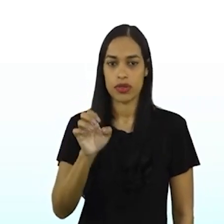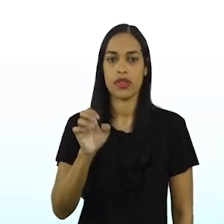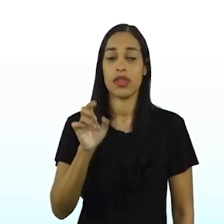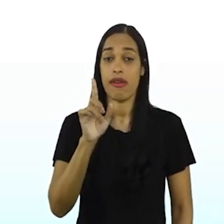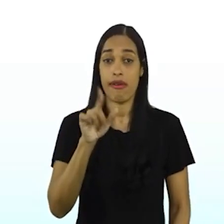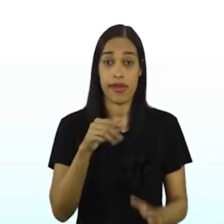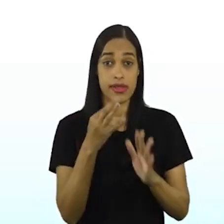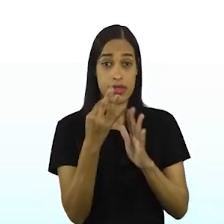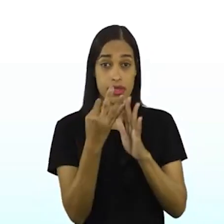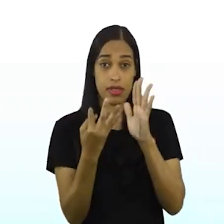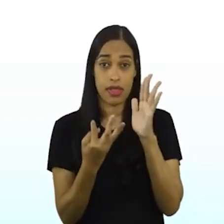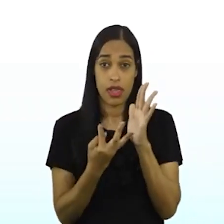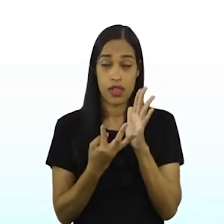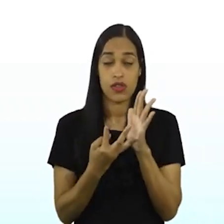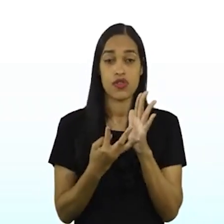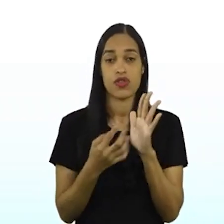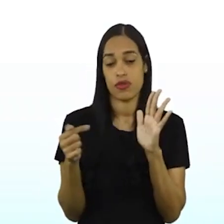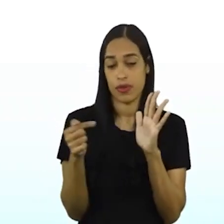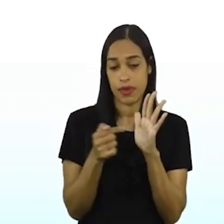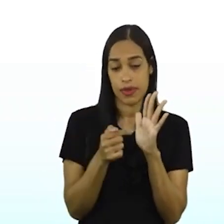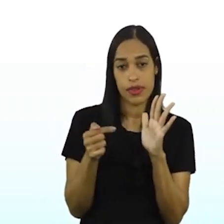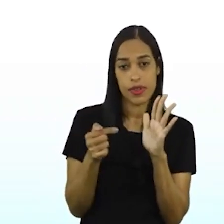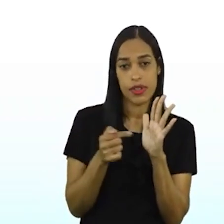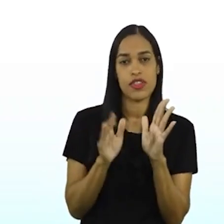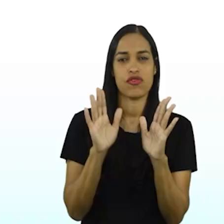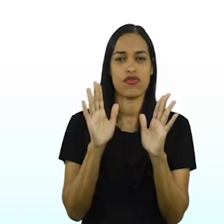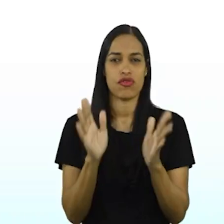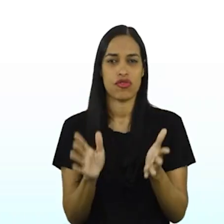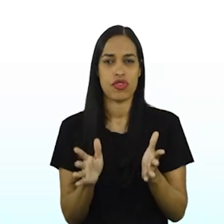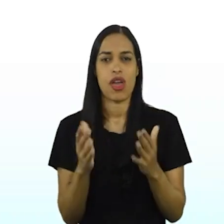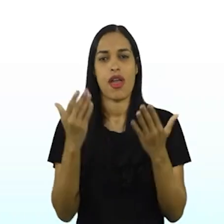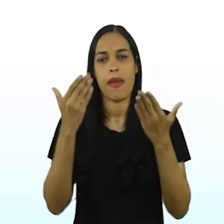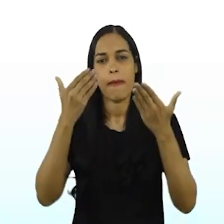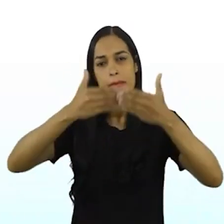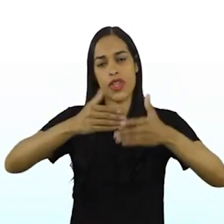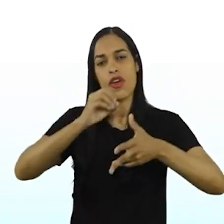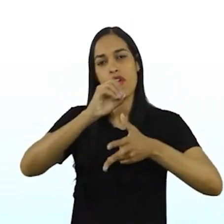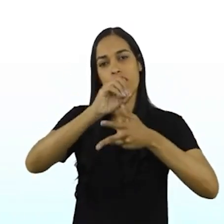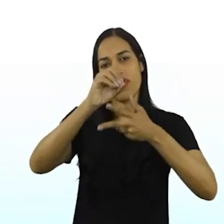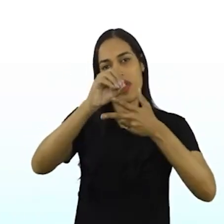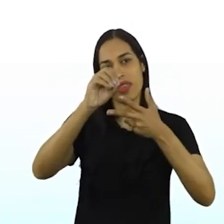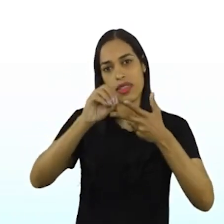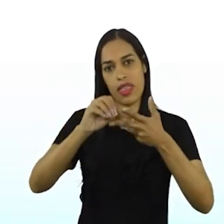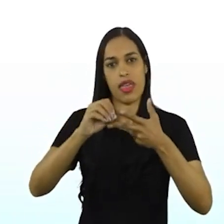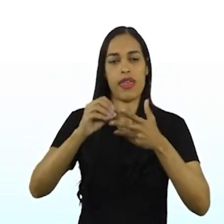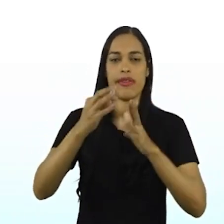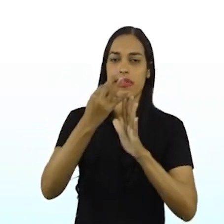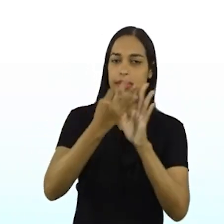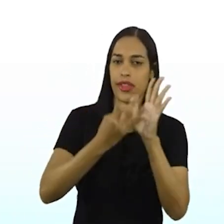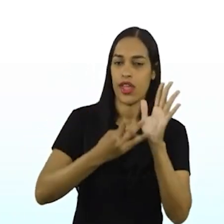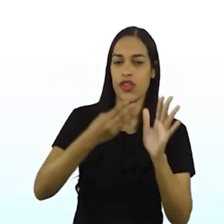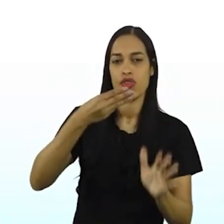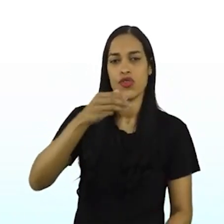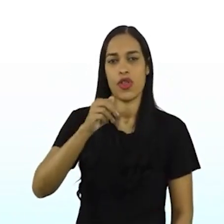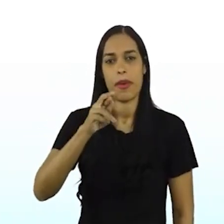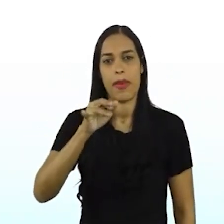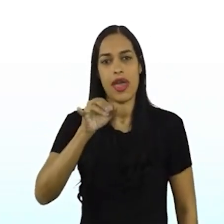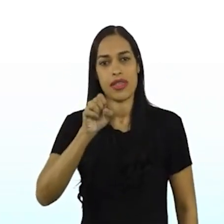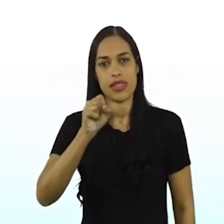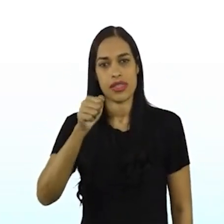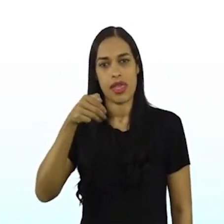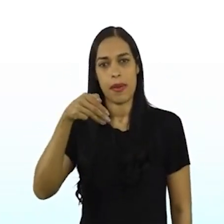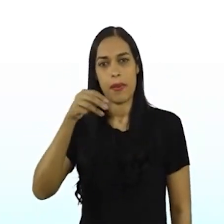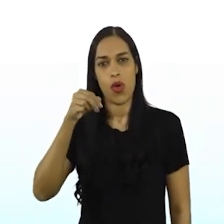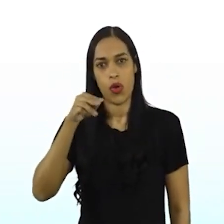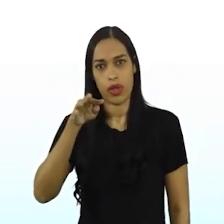E esse texto aqui, né, já apareceu em provas de Enem, por exemplo, textos de Marisa Monte, em provas